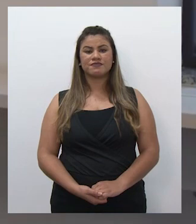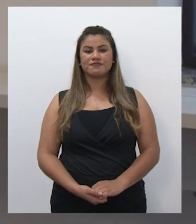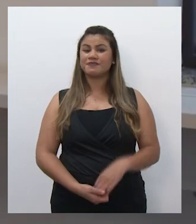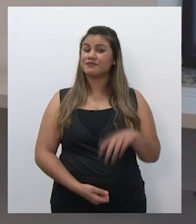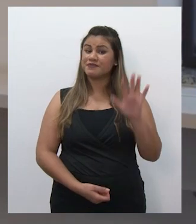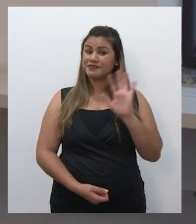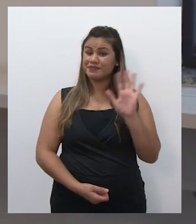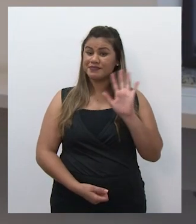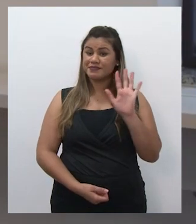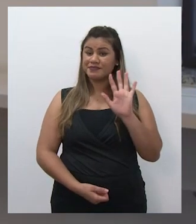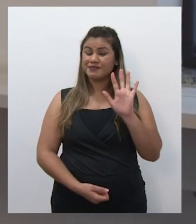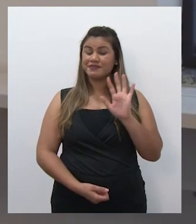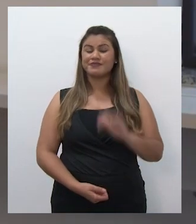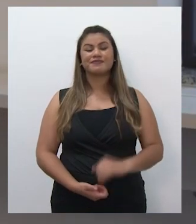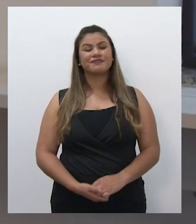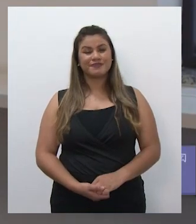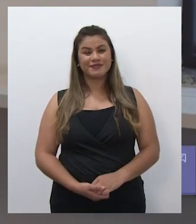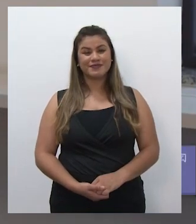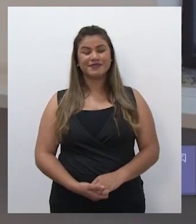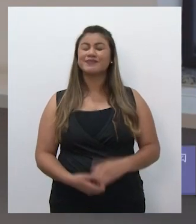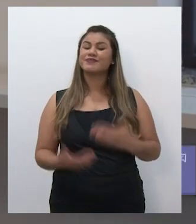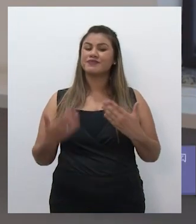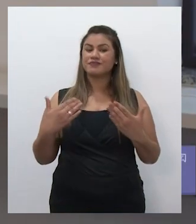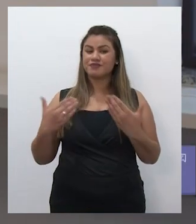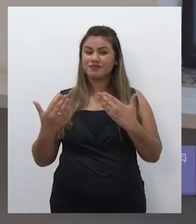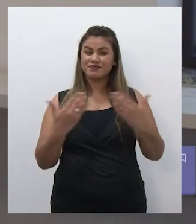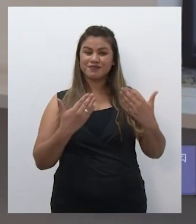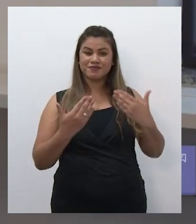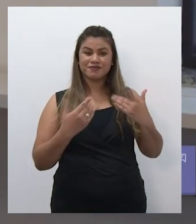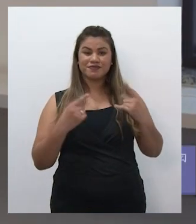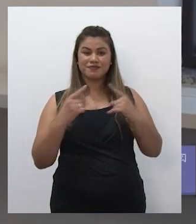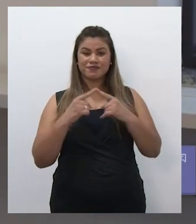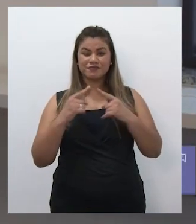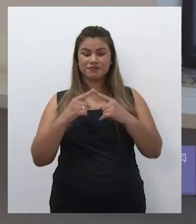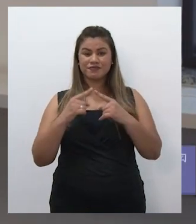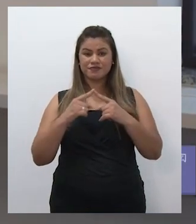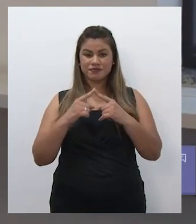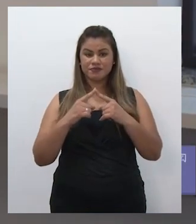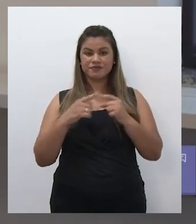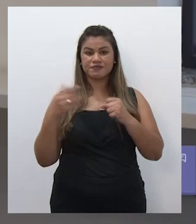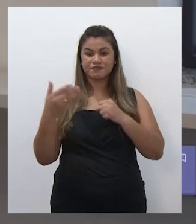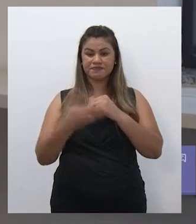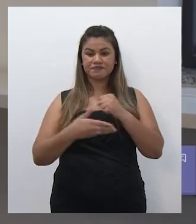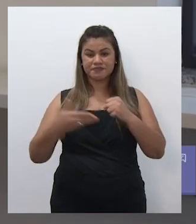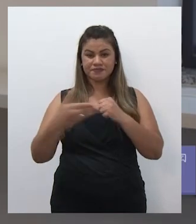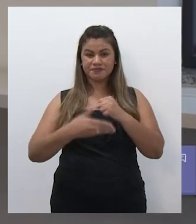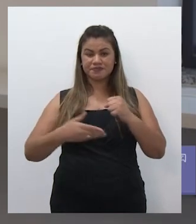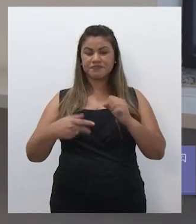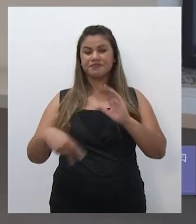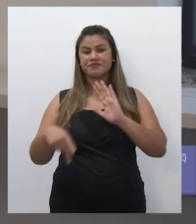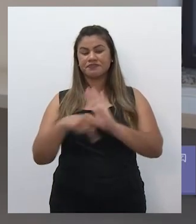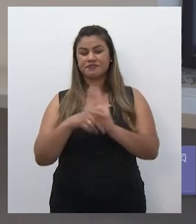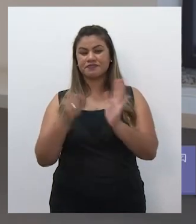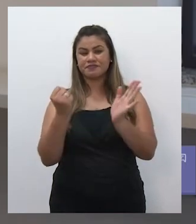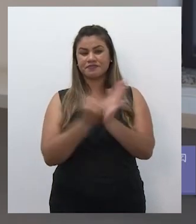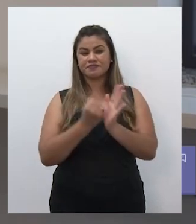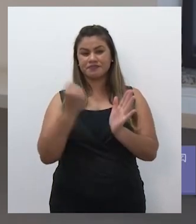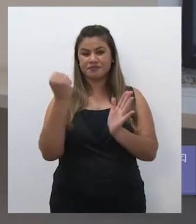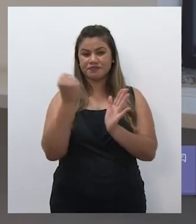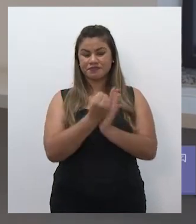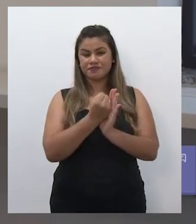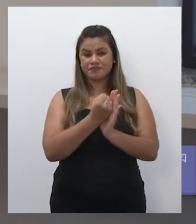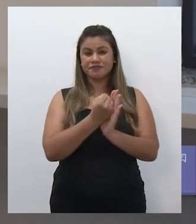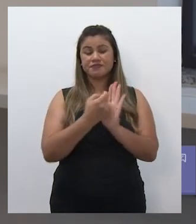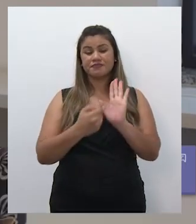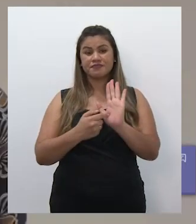Olá! Eu estou aqui para conversar com vocês sobre o capítulo introdutório da base, que é a parte do documento que traz as